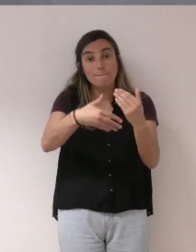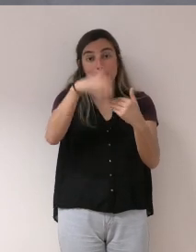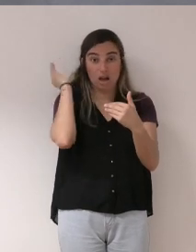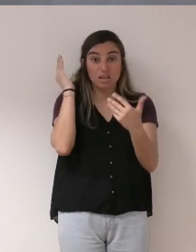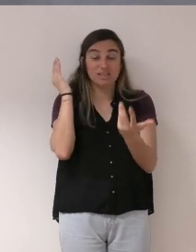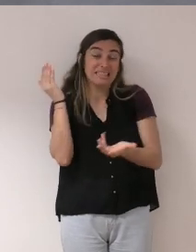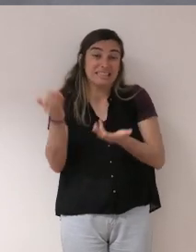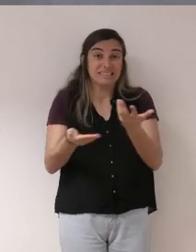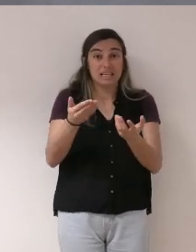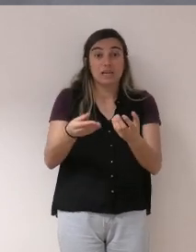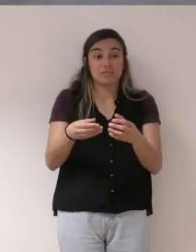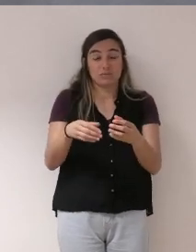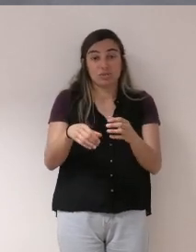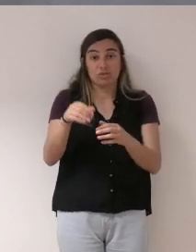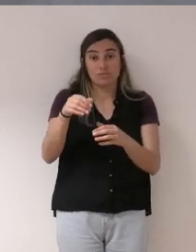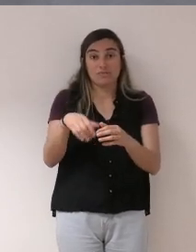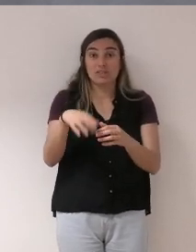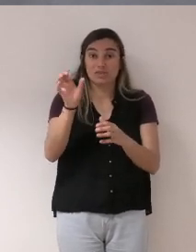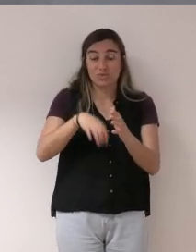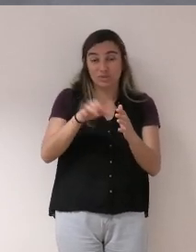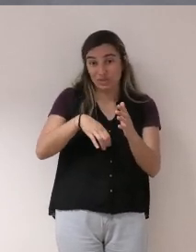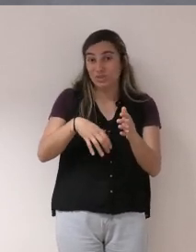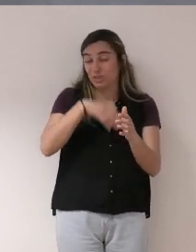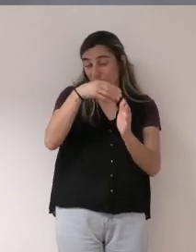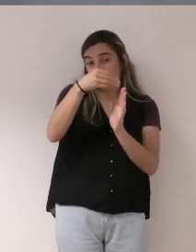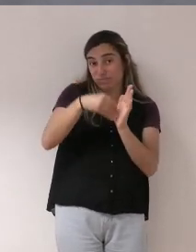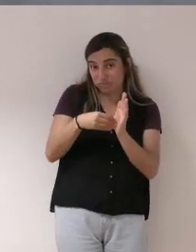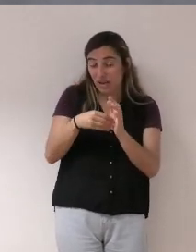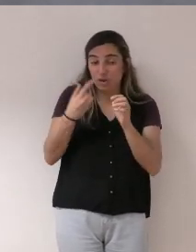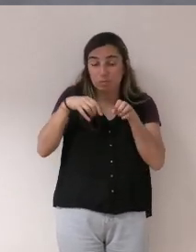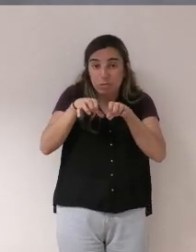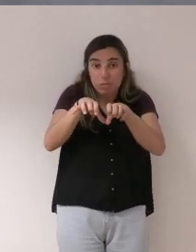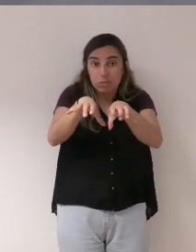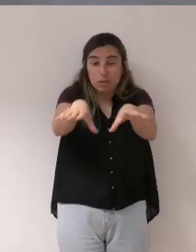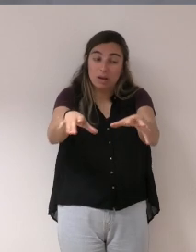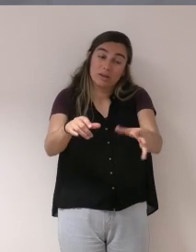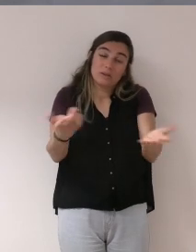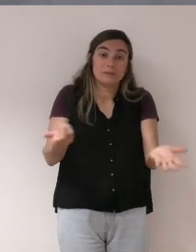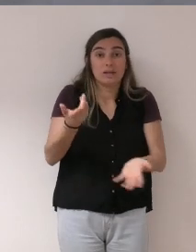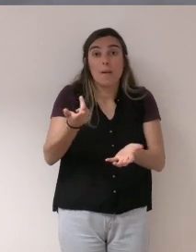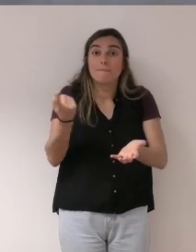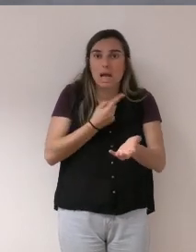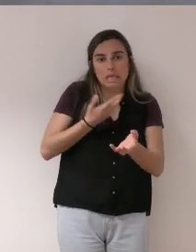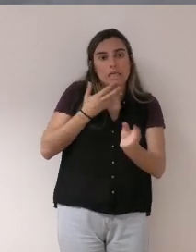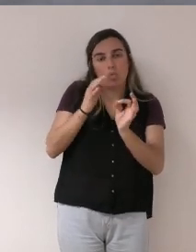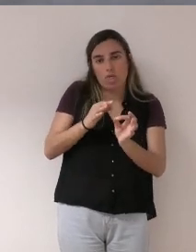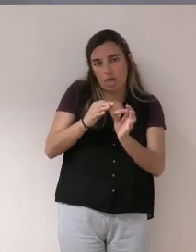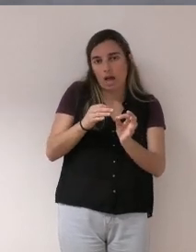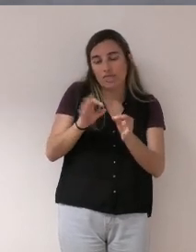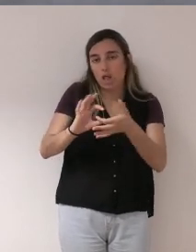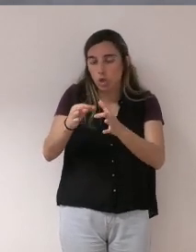estados ou as condições do discurso, a significação ou o sentido do próprio